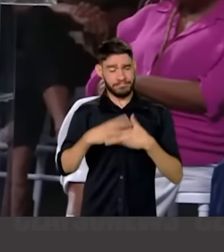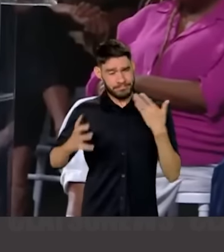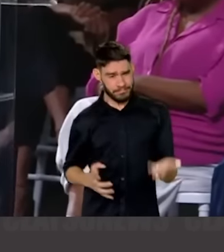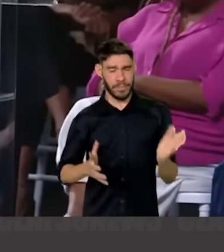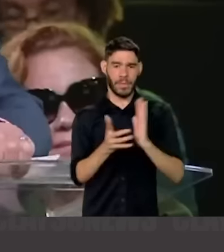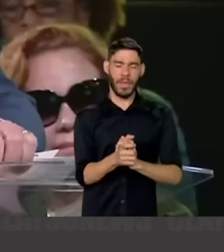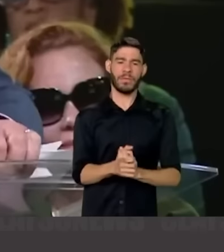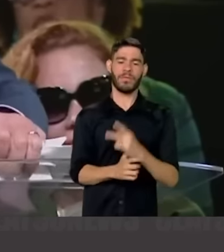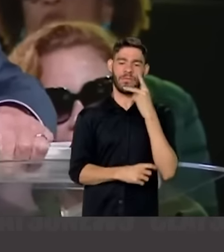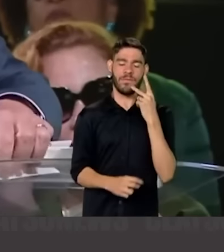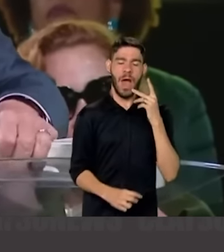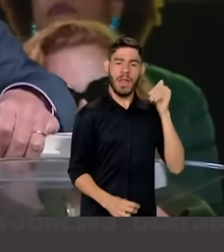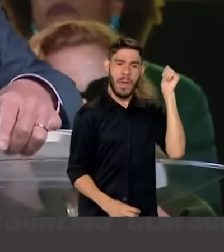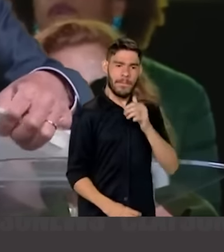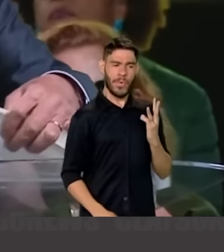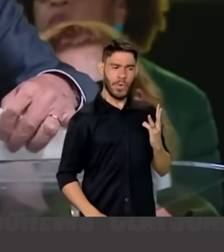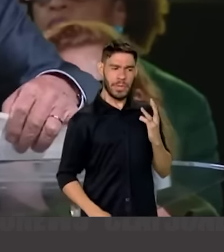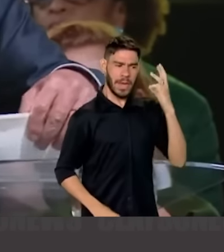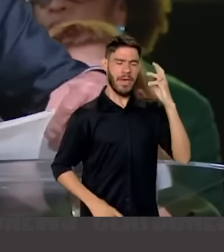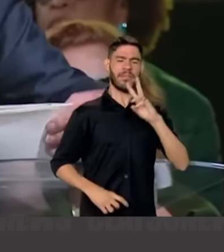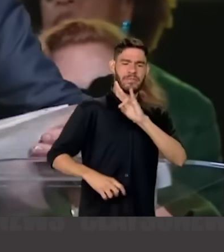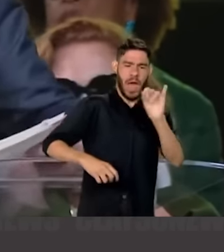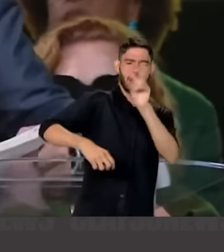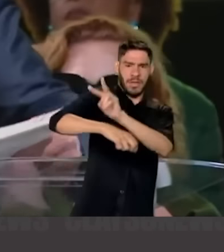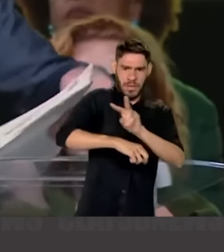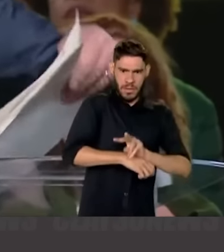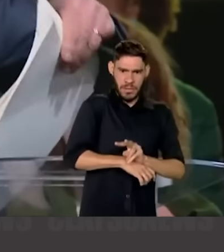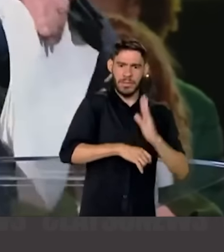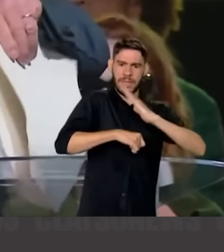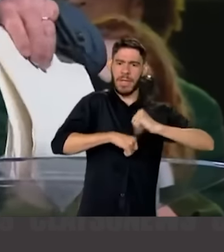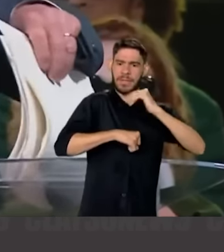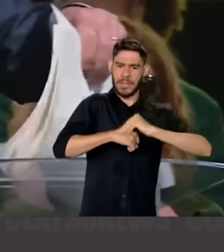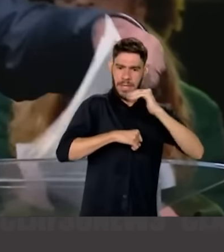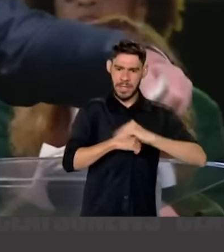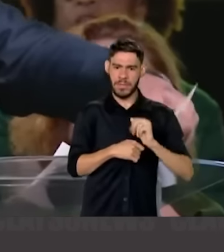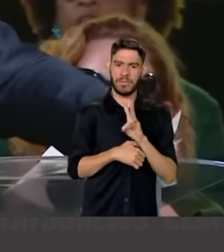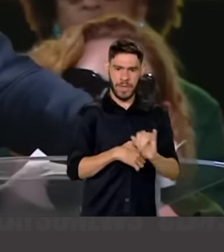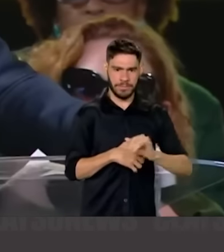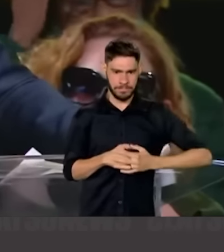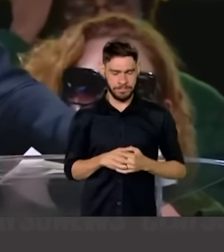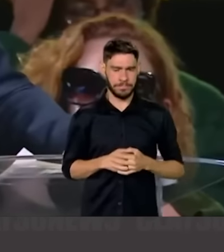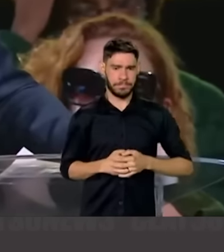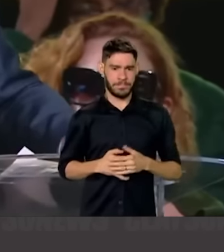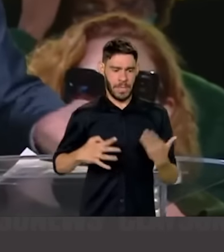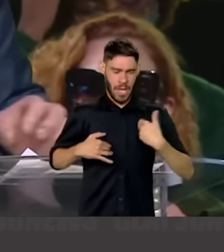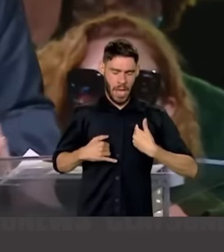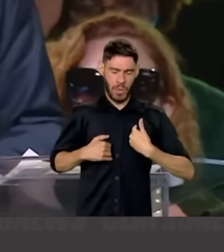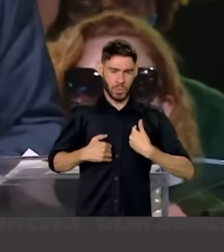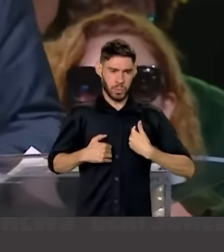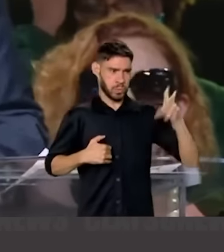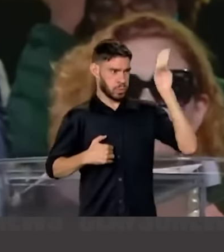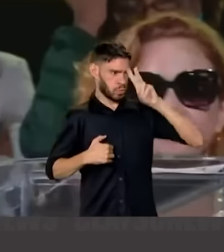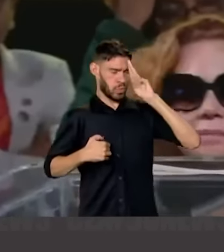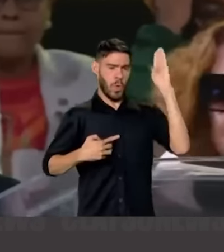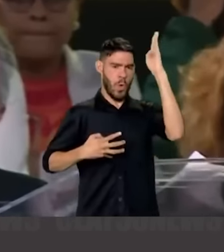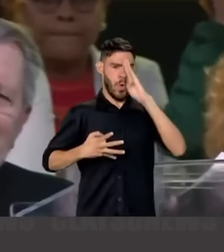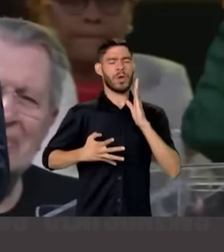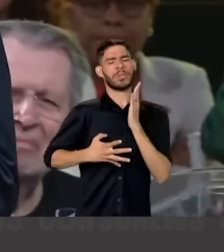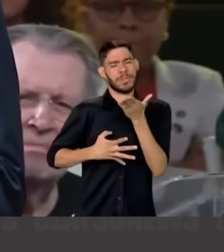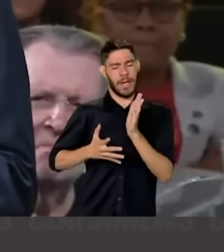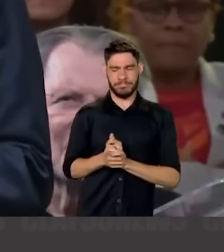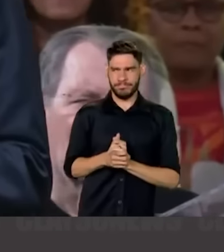eu tenho dito para a Margarete Menezes que a gente vai cuidar com muito carinho. Eu já sou na história do Brasil, veja